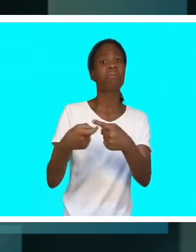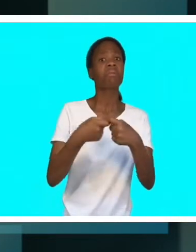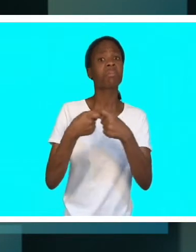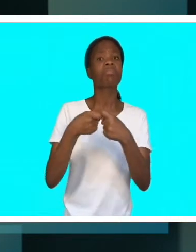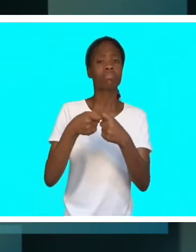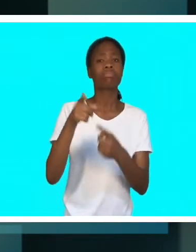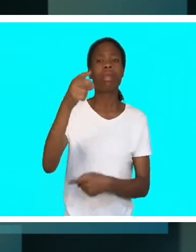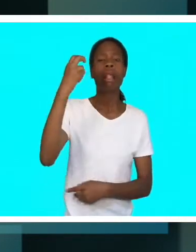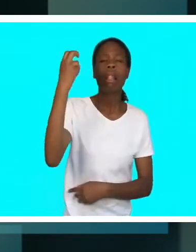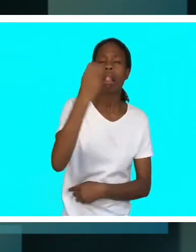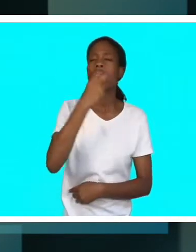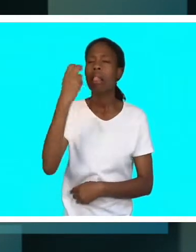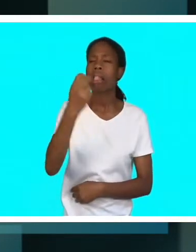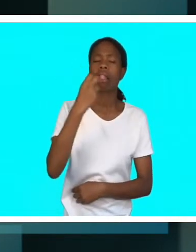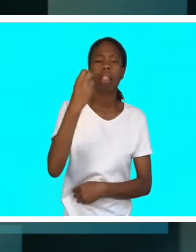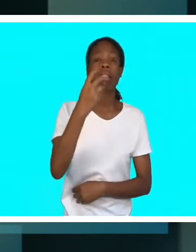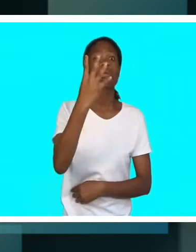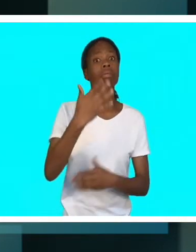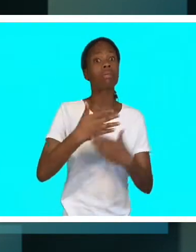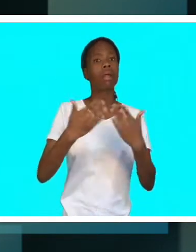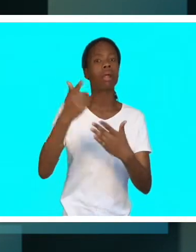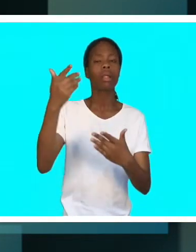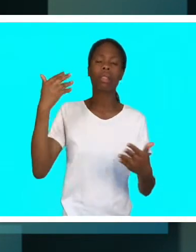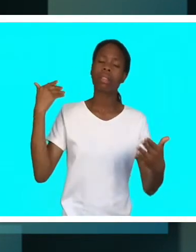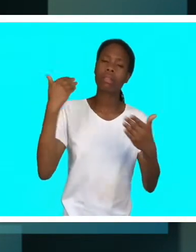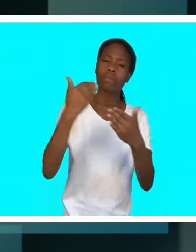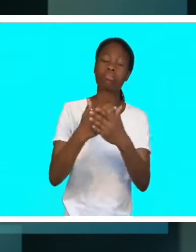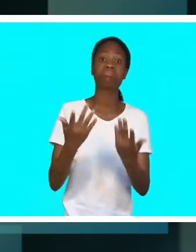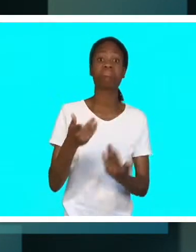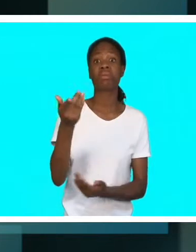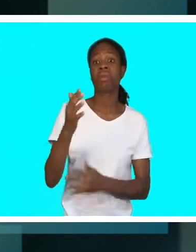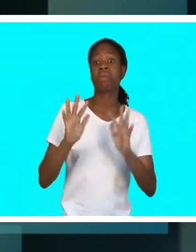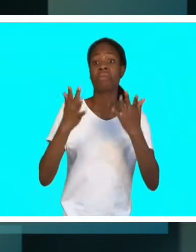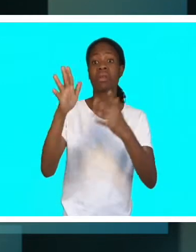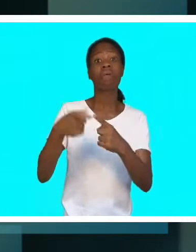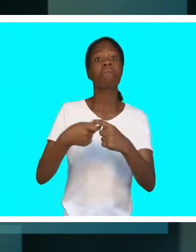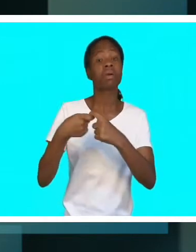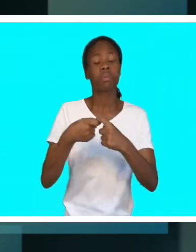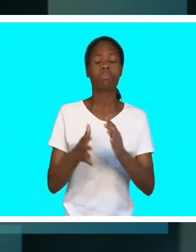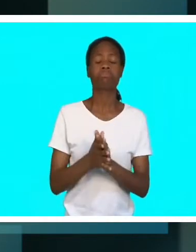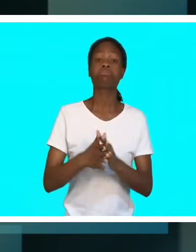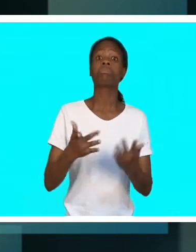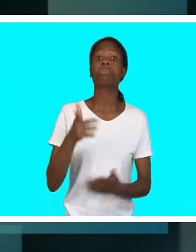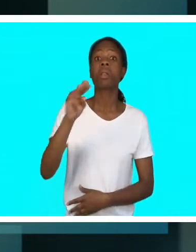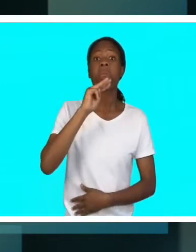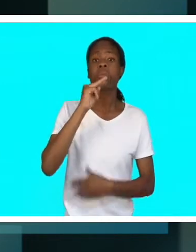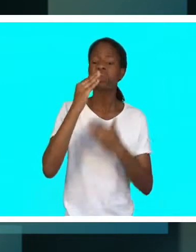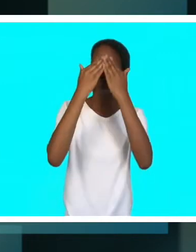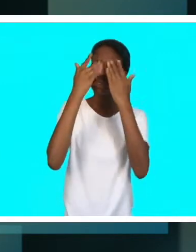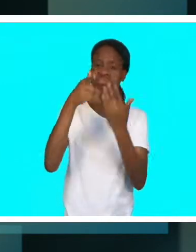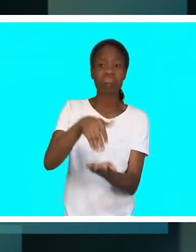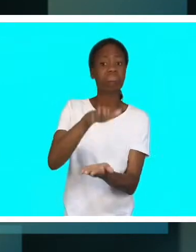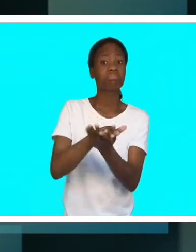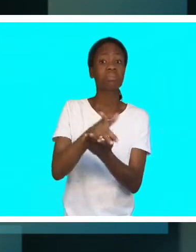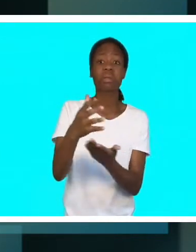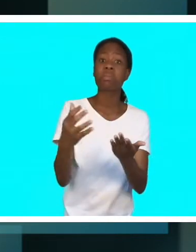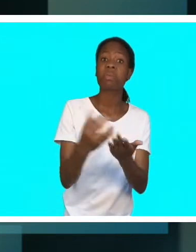desapareceu de casa. Foram perto de 45 dias fora do convívio familiar.